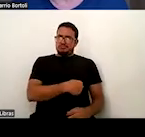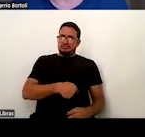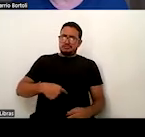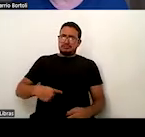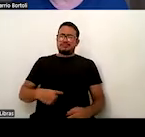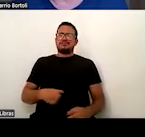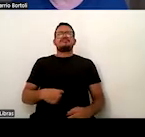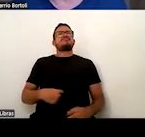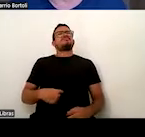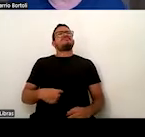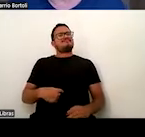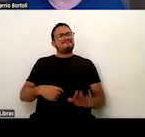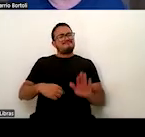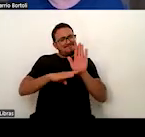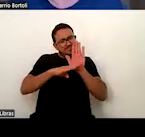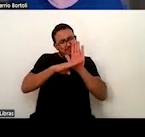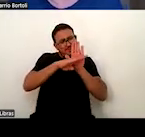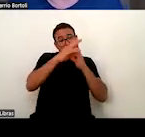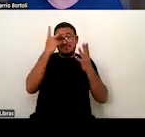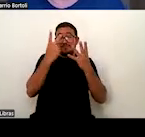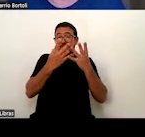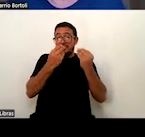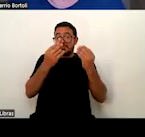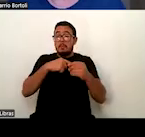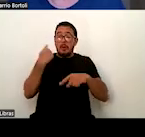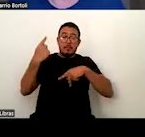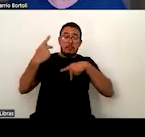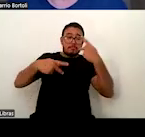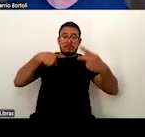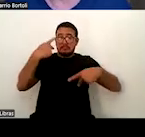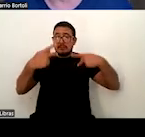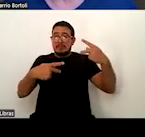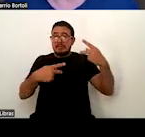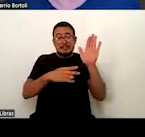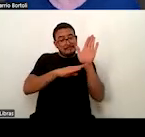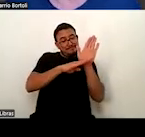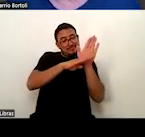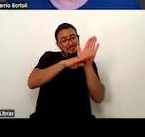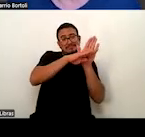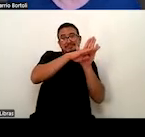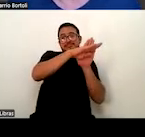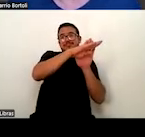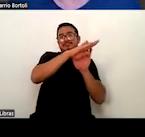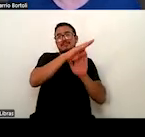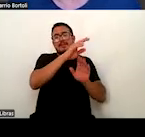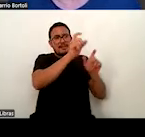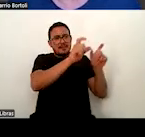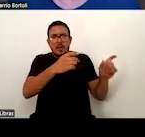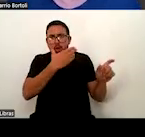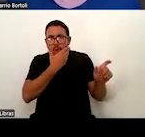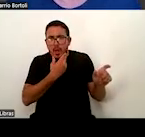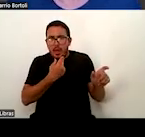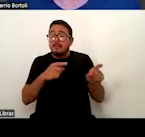sexo masculino quanto para o sexo feminino, nós temos um aumento da mortalidade do câncer de